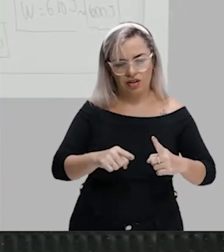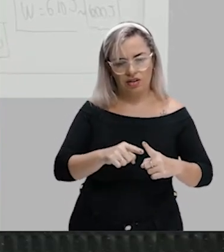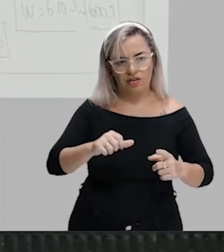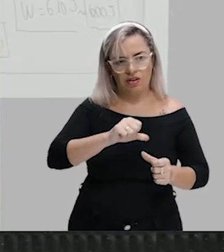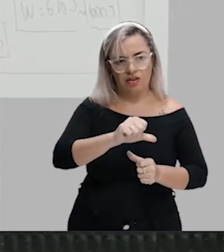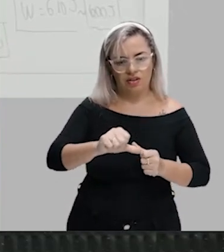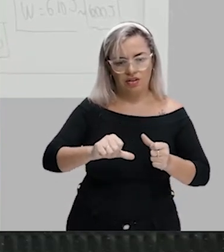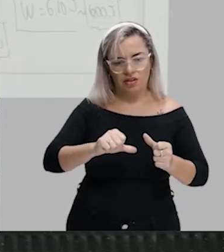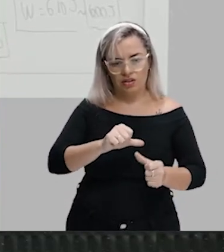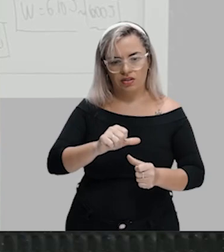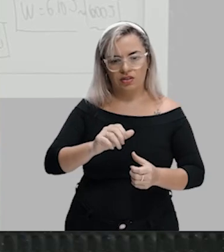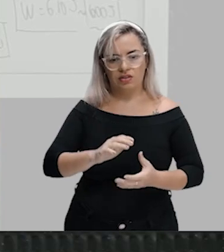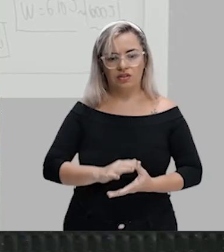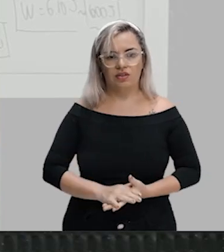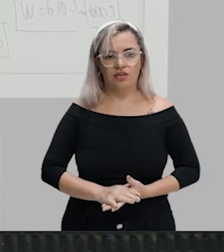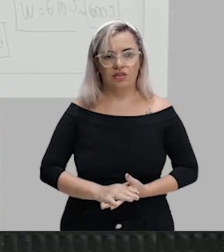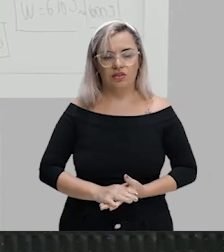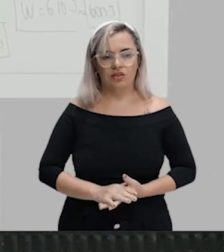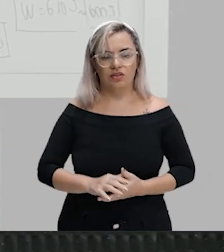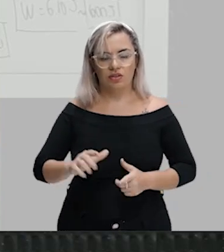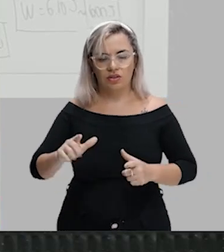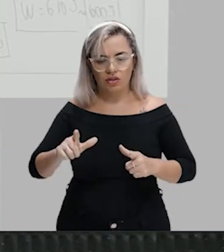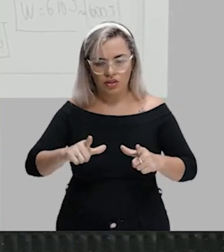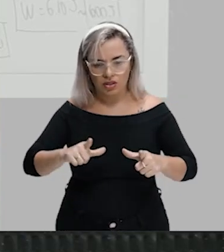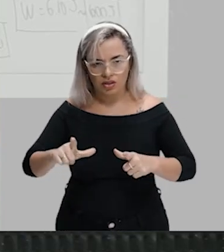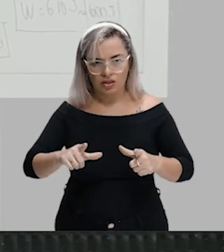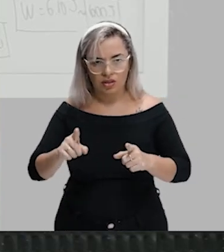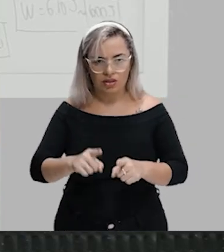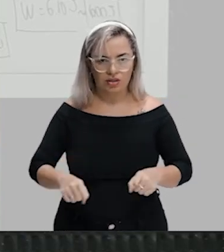ok? Então, vai ficar